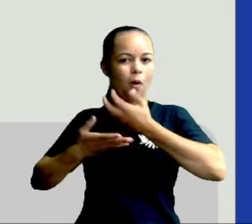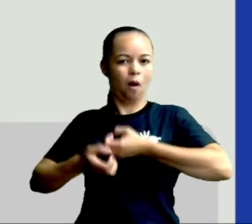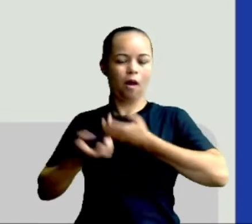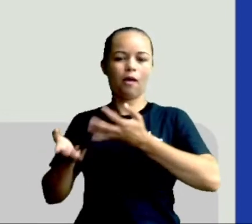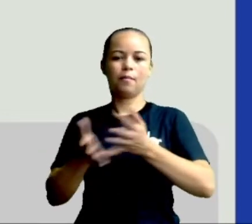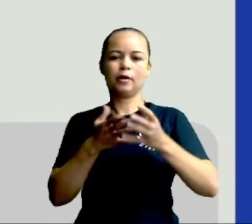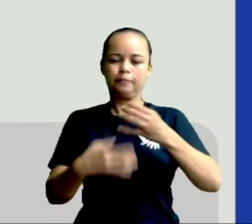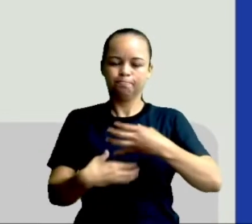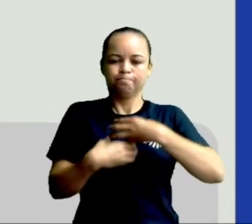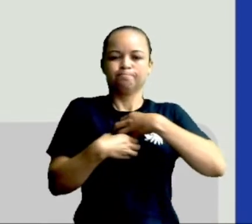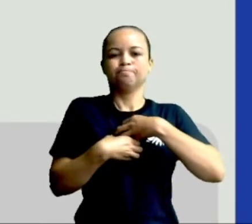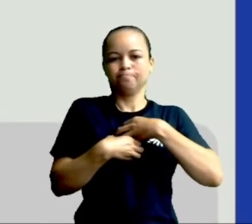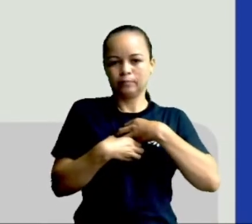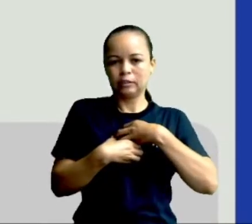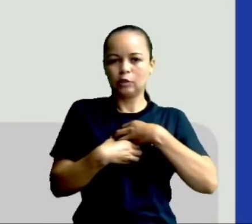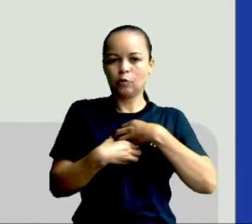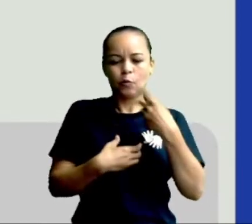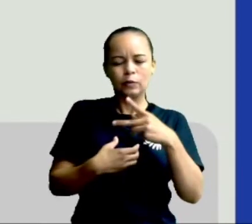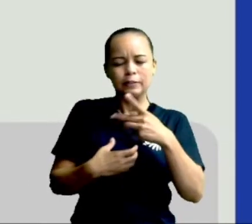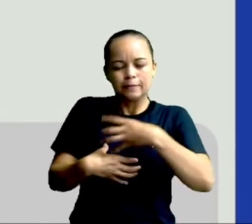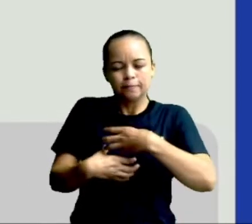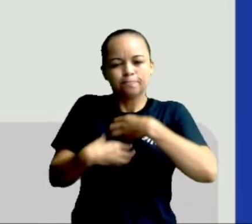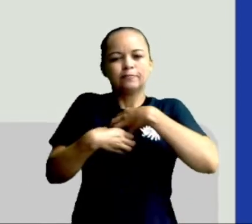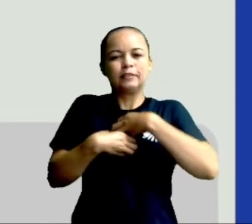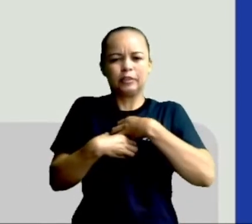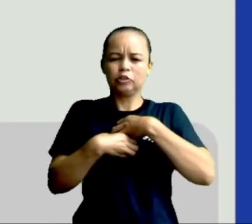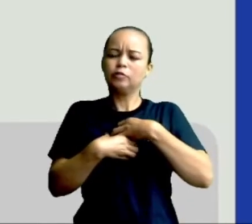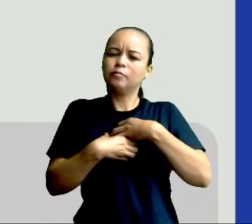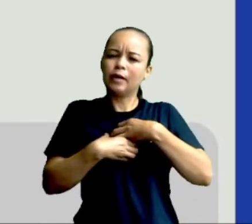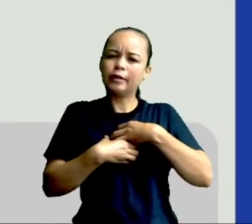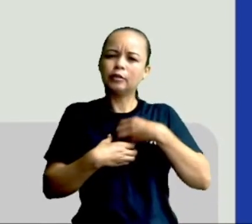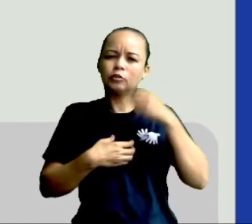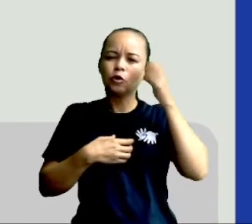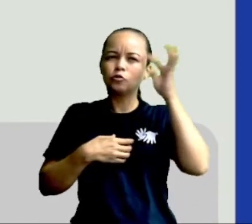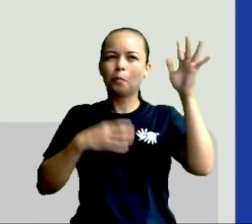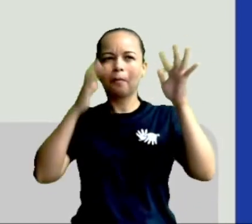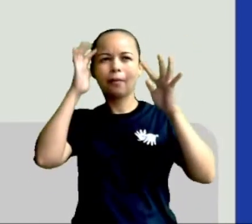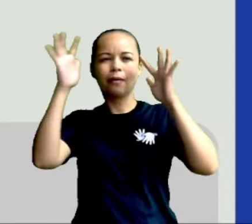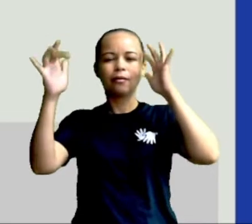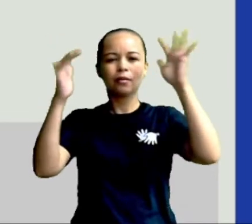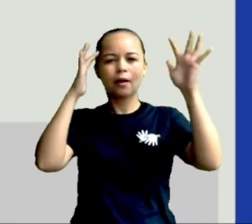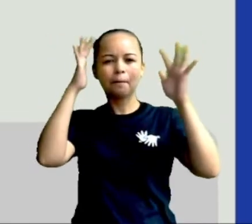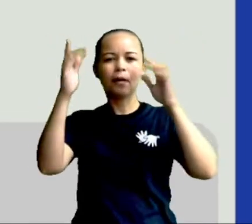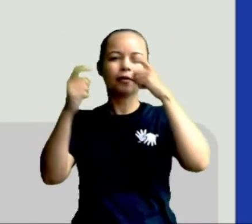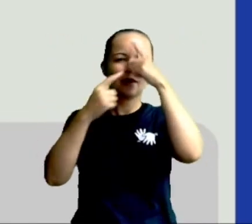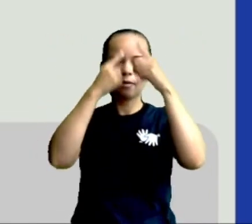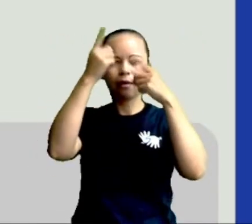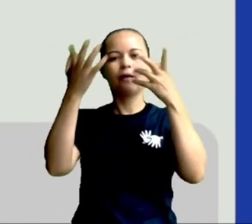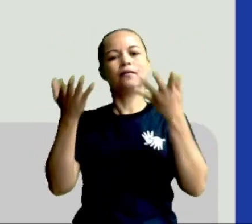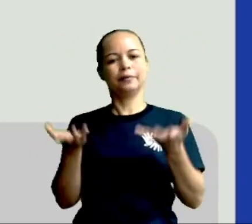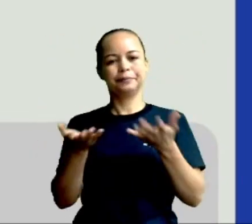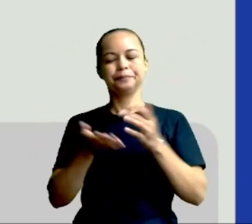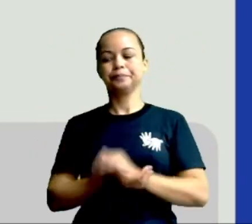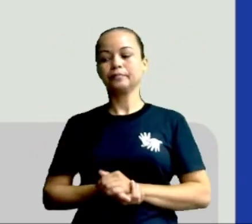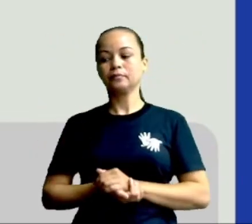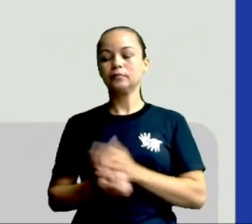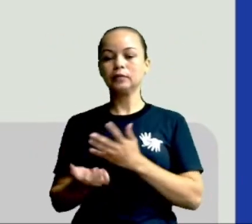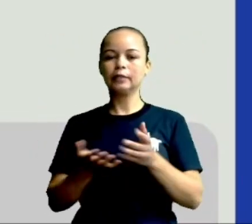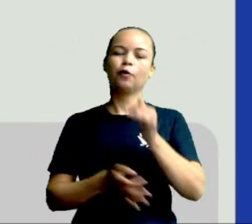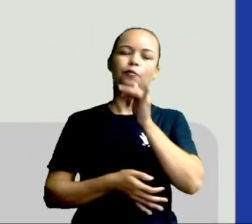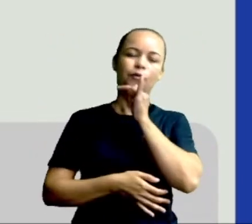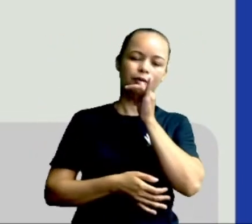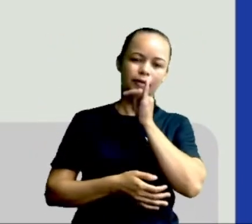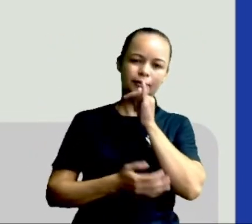está sentindo, os seus sentimentos, as suas reflexões, as suas ideias. Então, é um